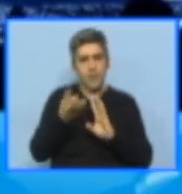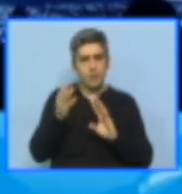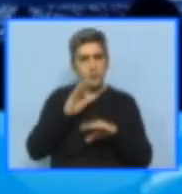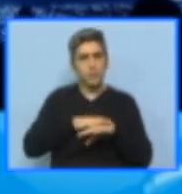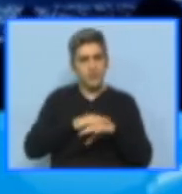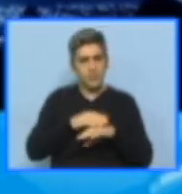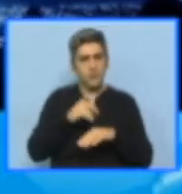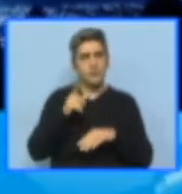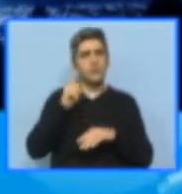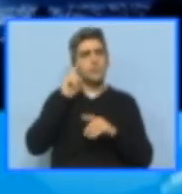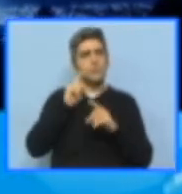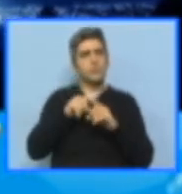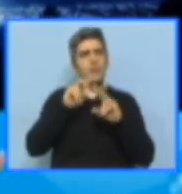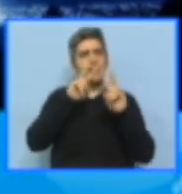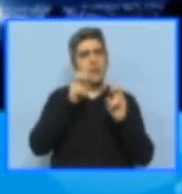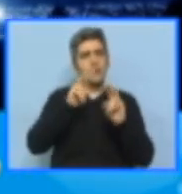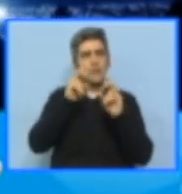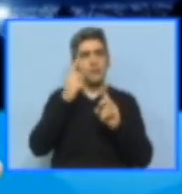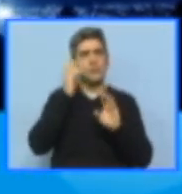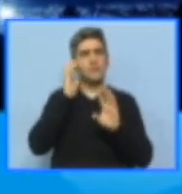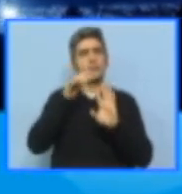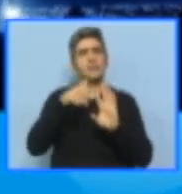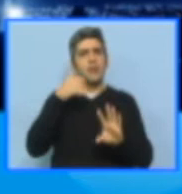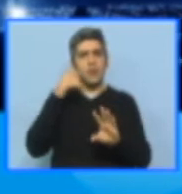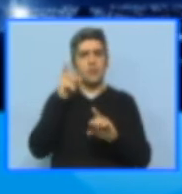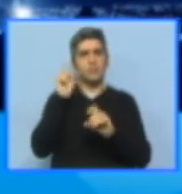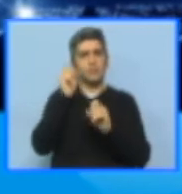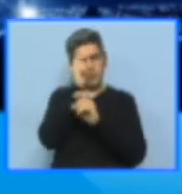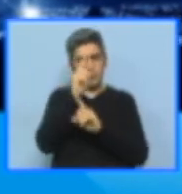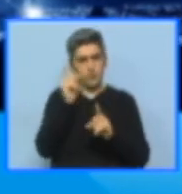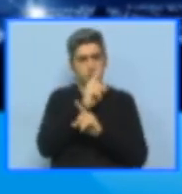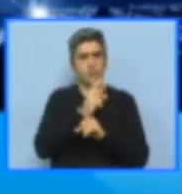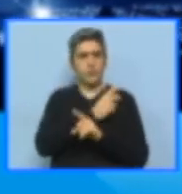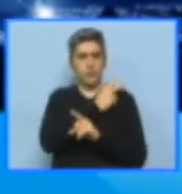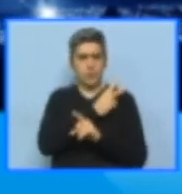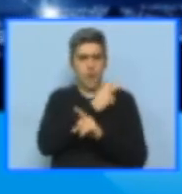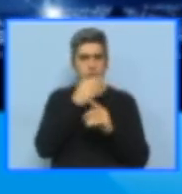era a fixação de temas para um seminário académico. Ele era professor na Universidade de Wittenberg